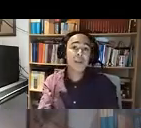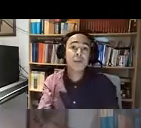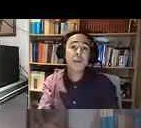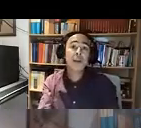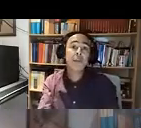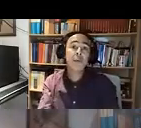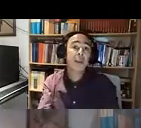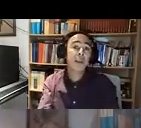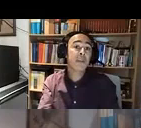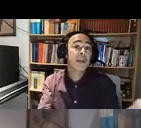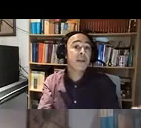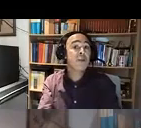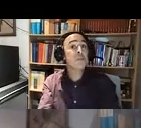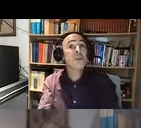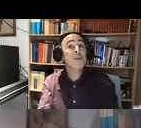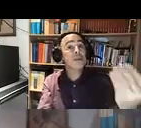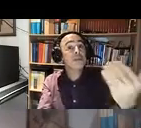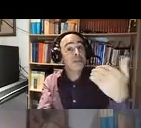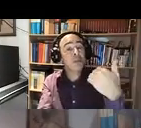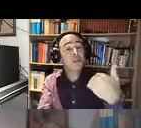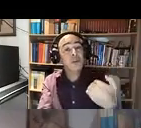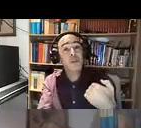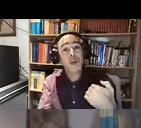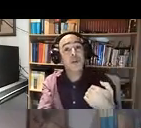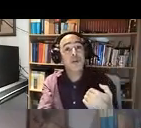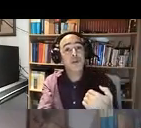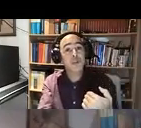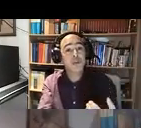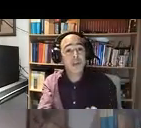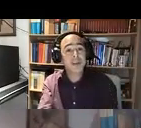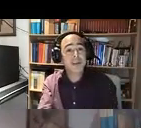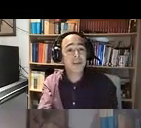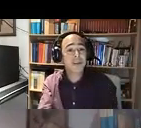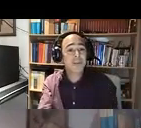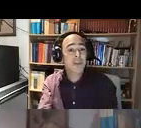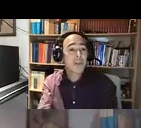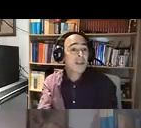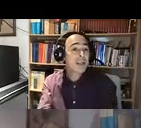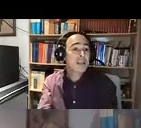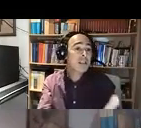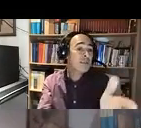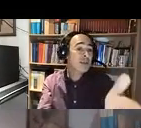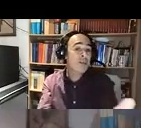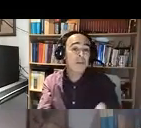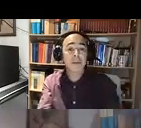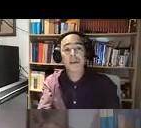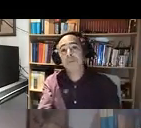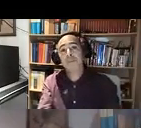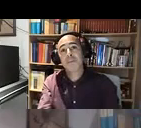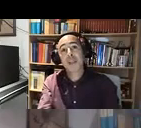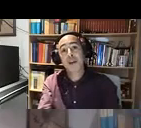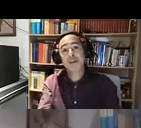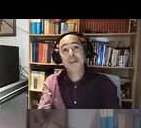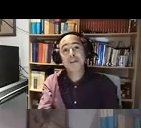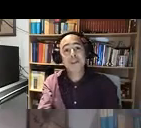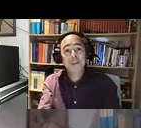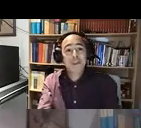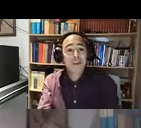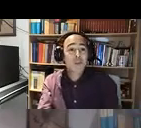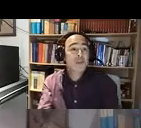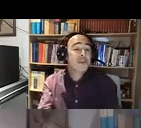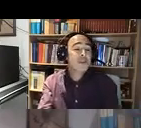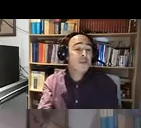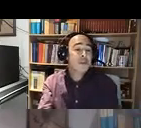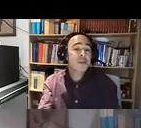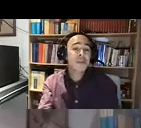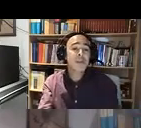nós temos de estar porque aliás a nossa nosso próprio consumo é que interessante a seguir temos a venda para quem gosta